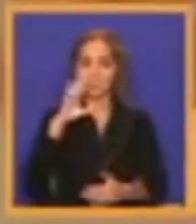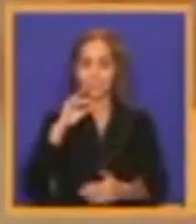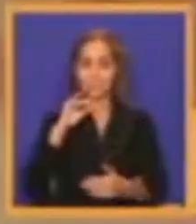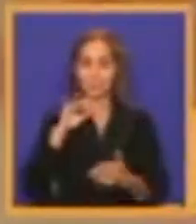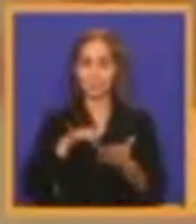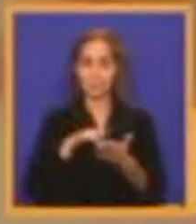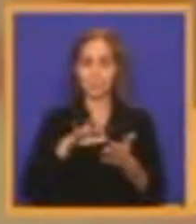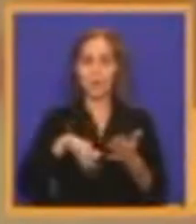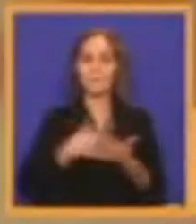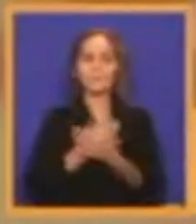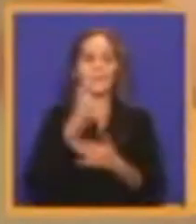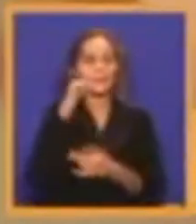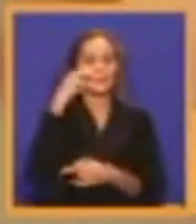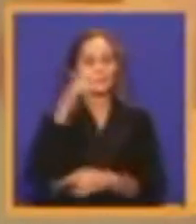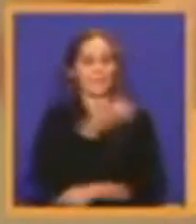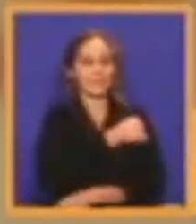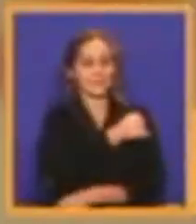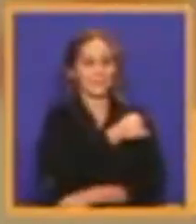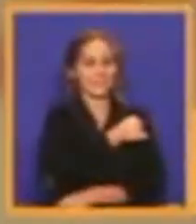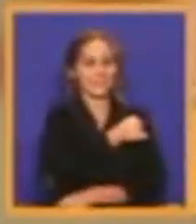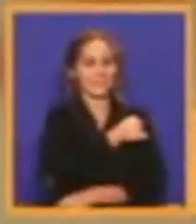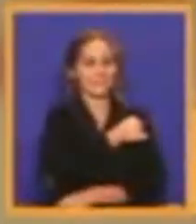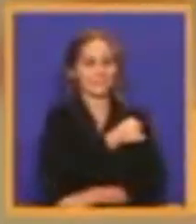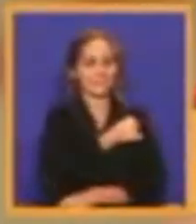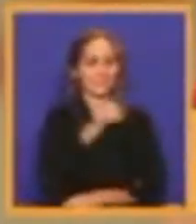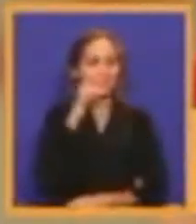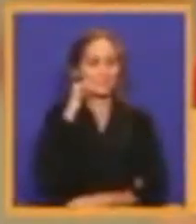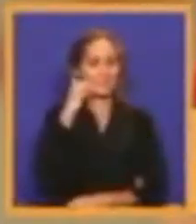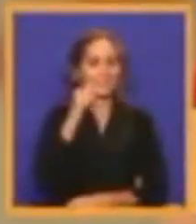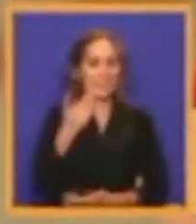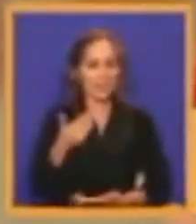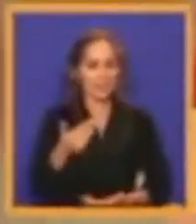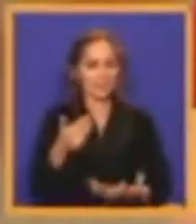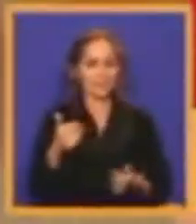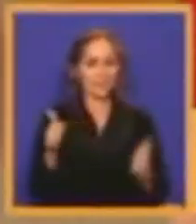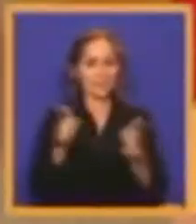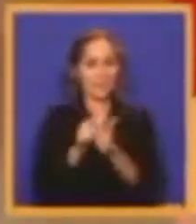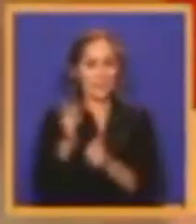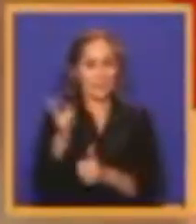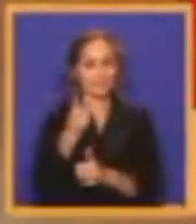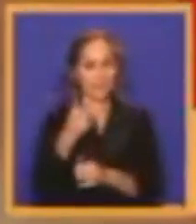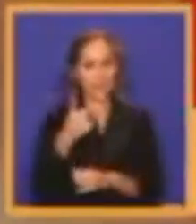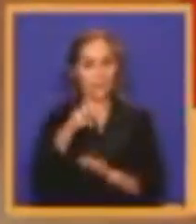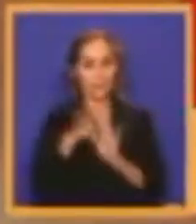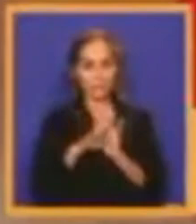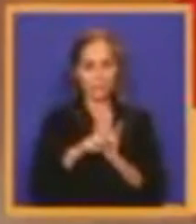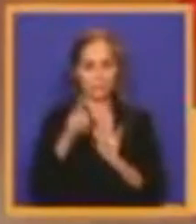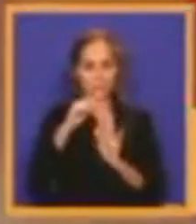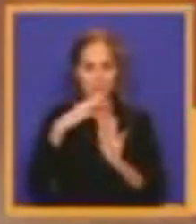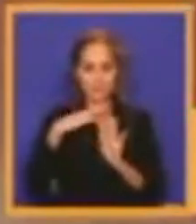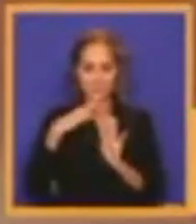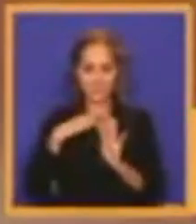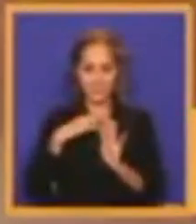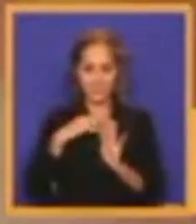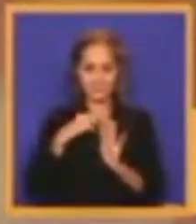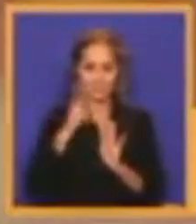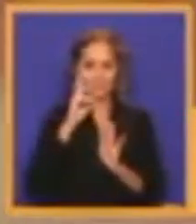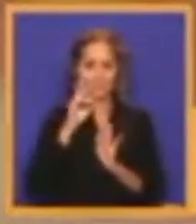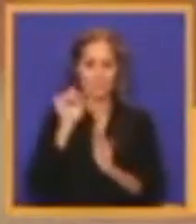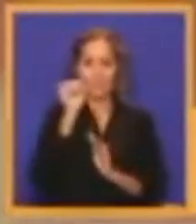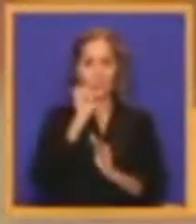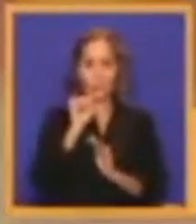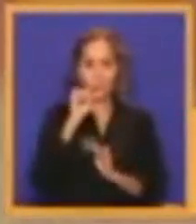a quem está lá em casa. Portanto, quem está agora a acompanhar-nos e quiser seguir o guia